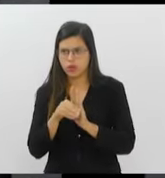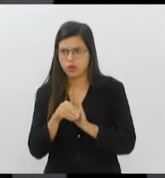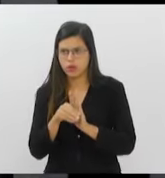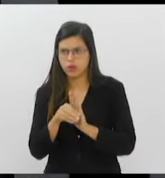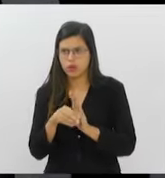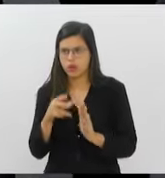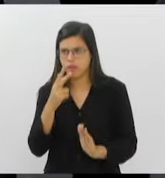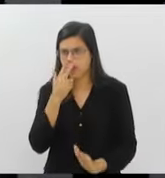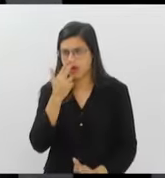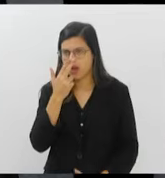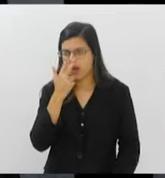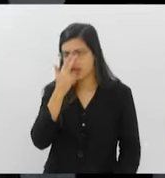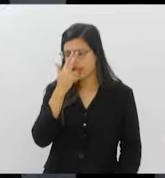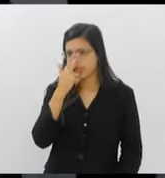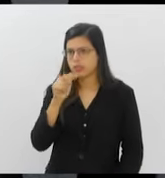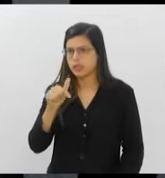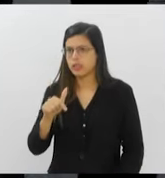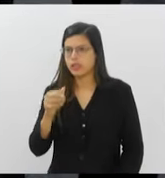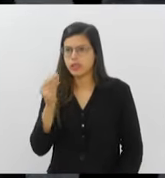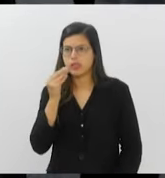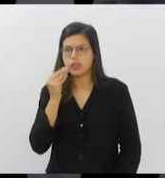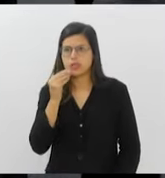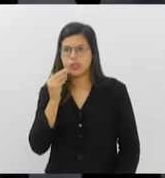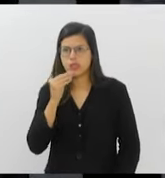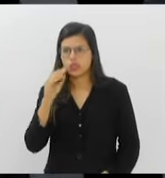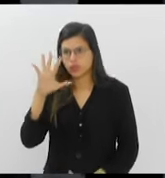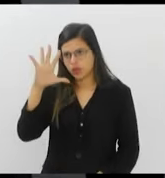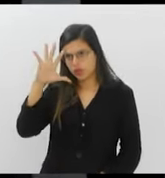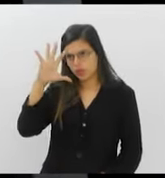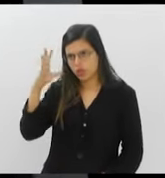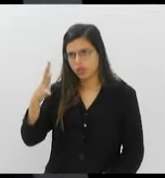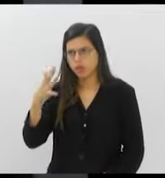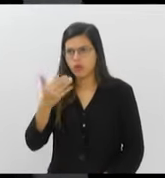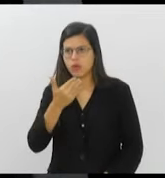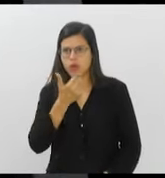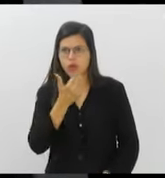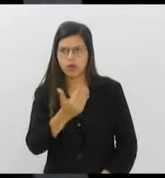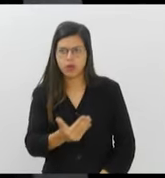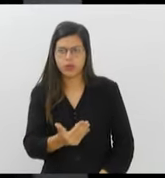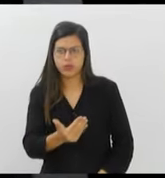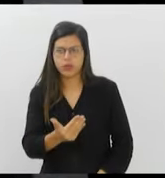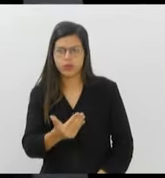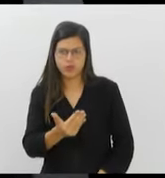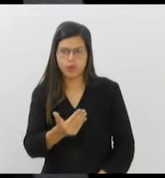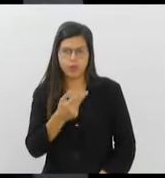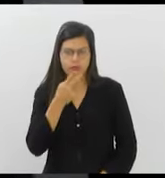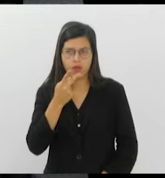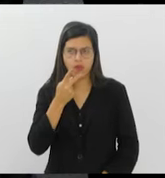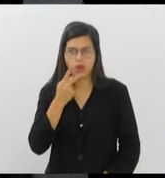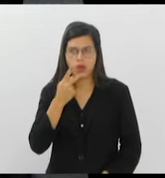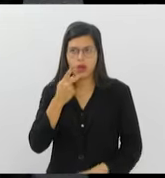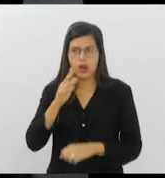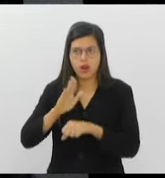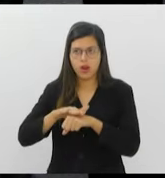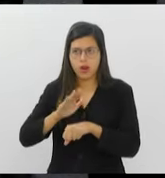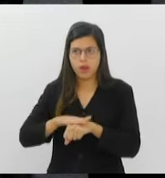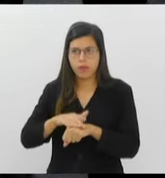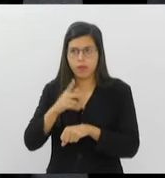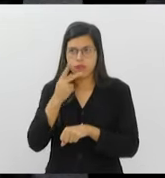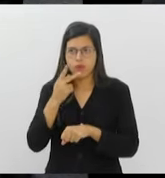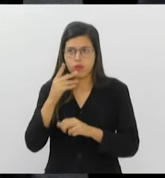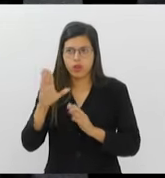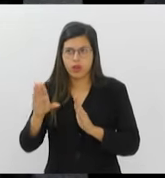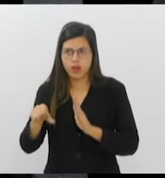parece que, na tentativa de resolver a questão, quando ele pediu a palavra, ele mesmo reivindicou que a